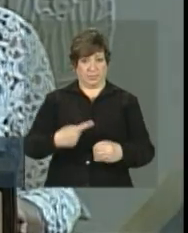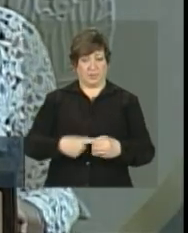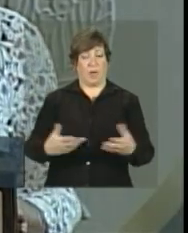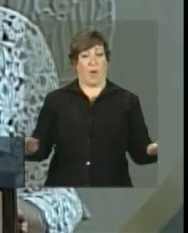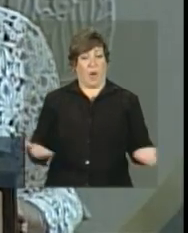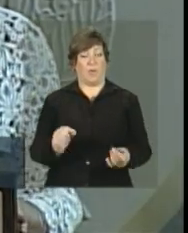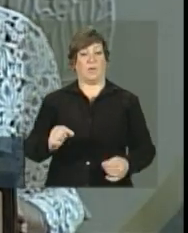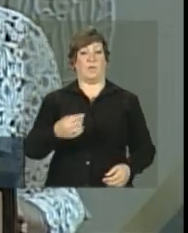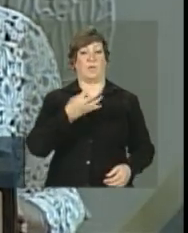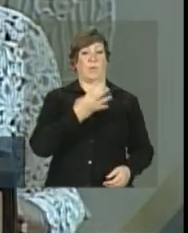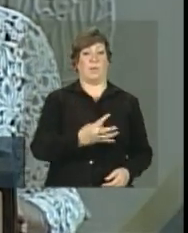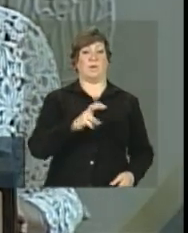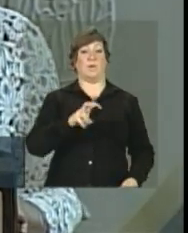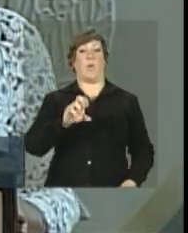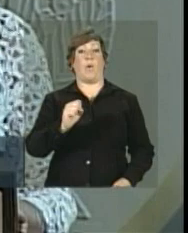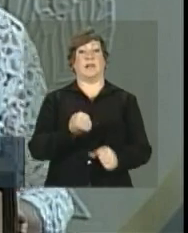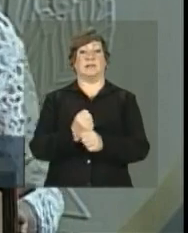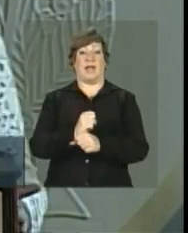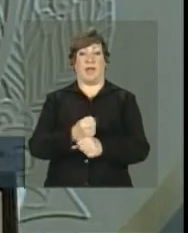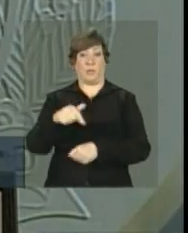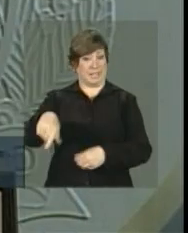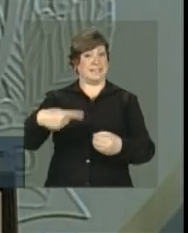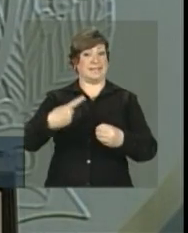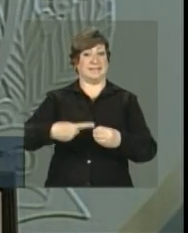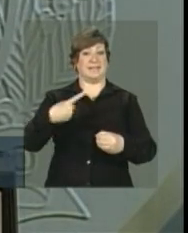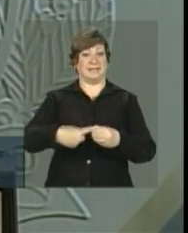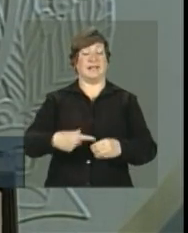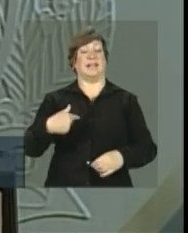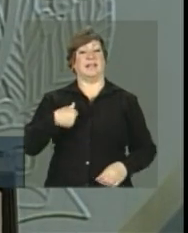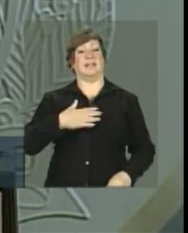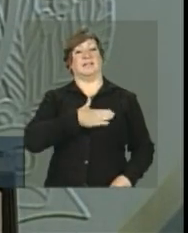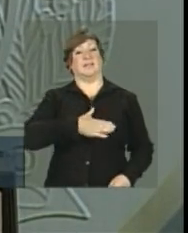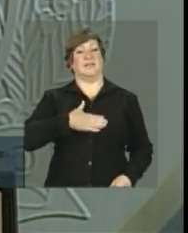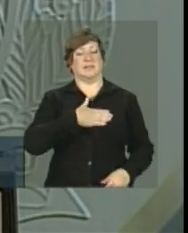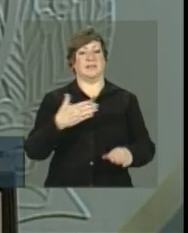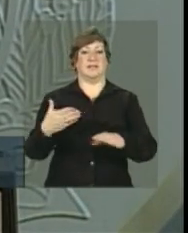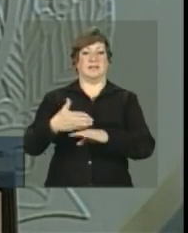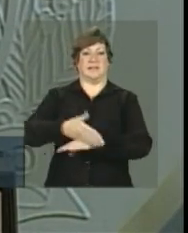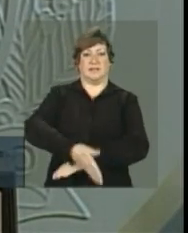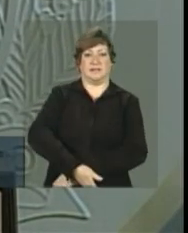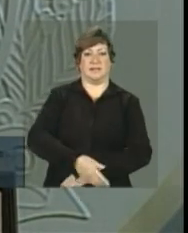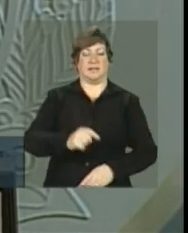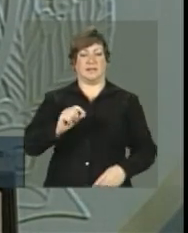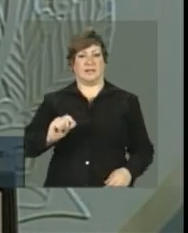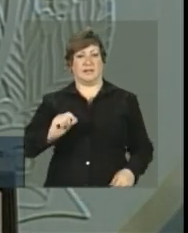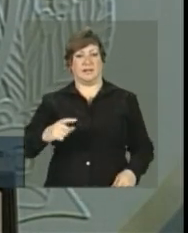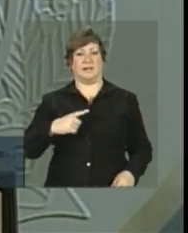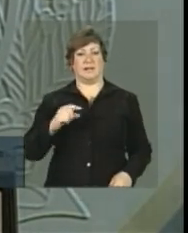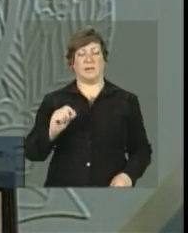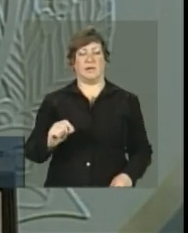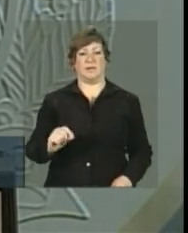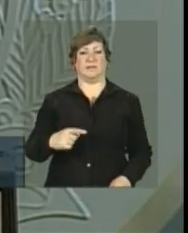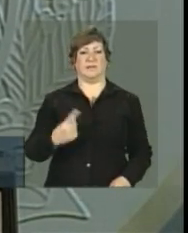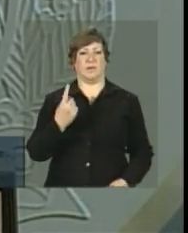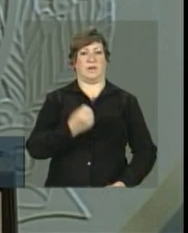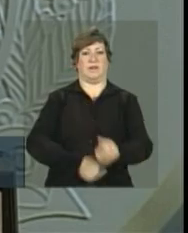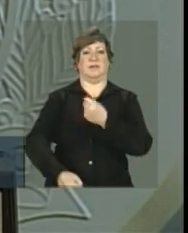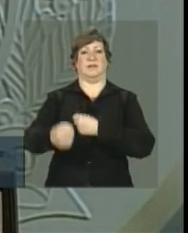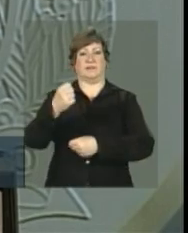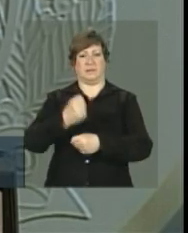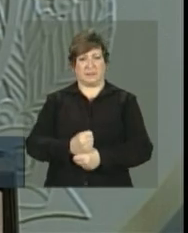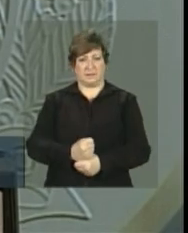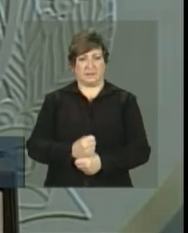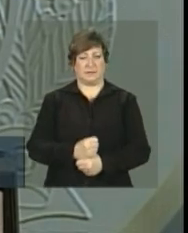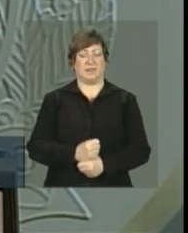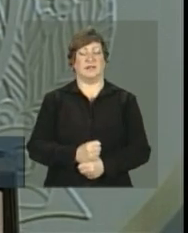faz 458 anos e que eu tive a honra de participar há um ano atrás de